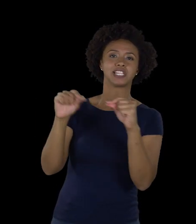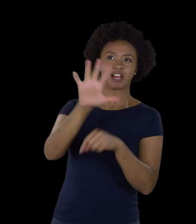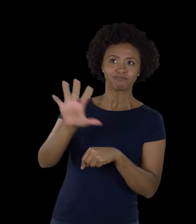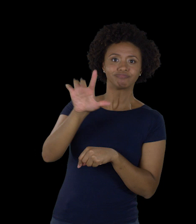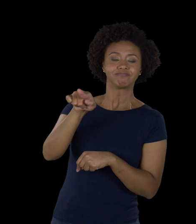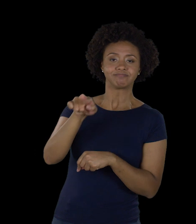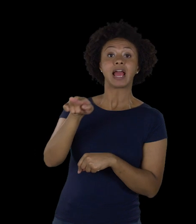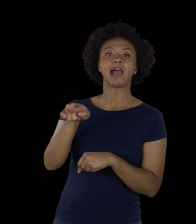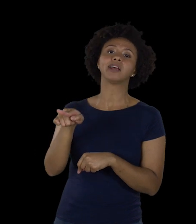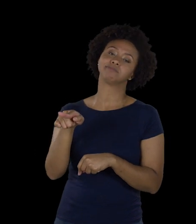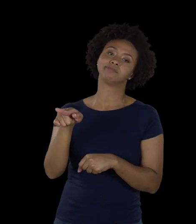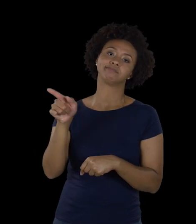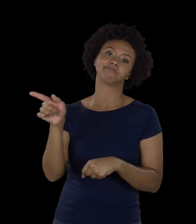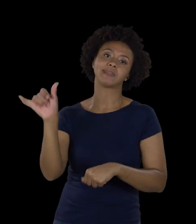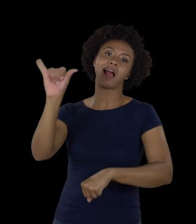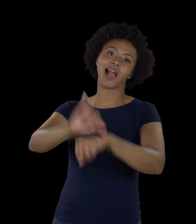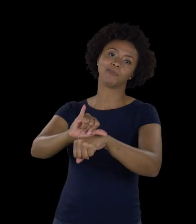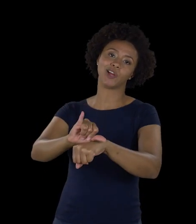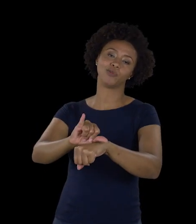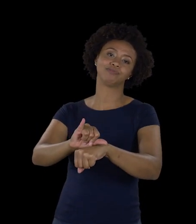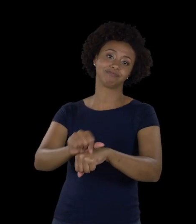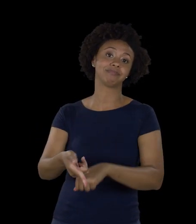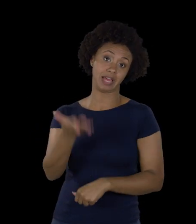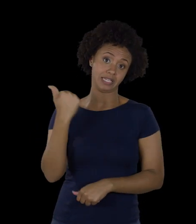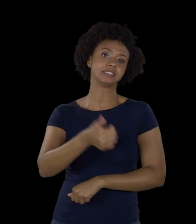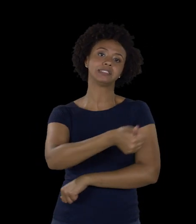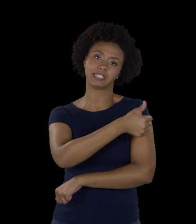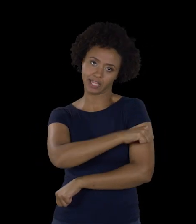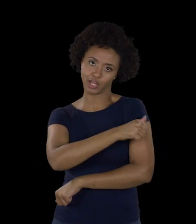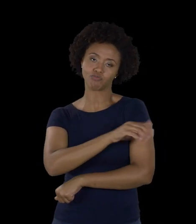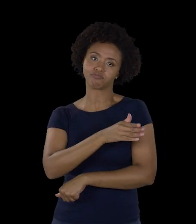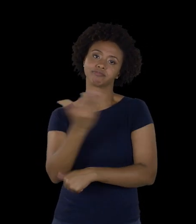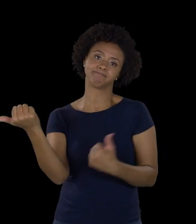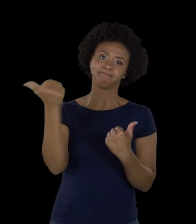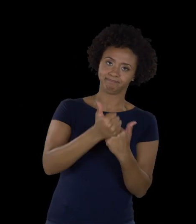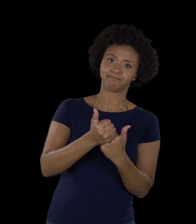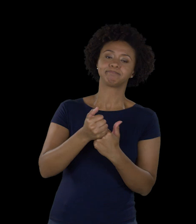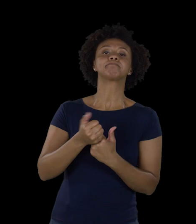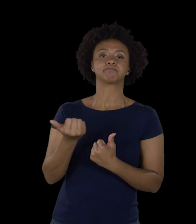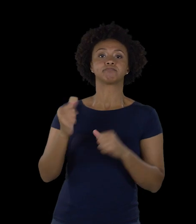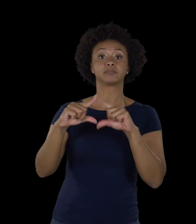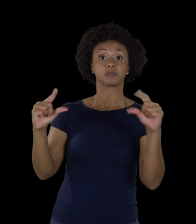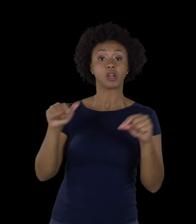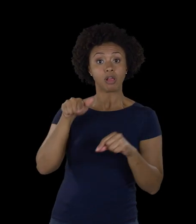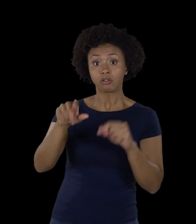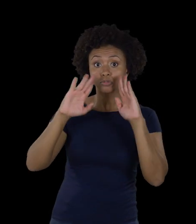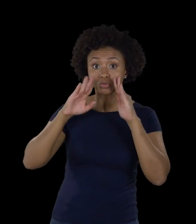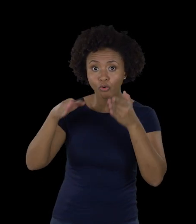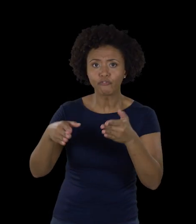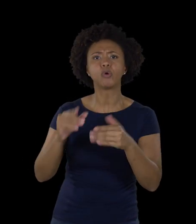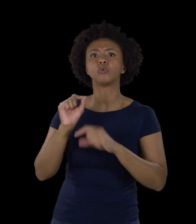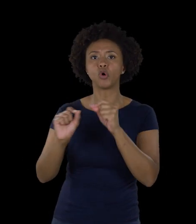a capital, Rio de Janeiro. Era um projeto antigo que previa a interiorização do Brasil e o desenvolvimento da